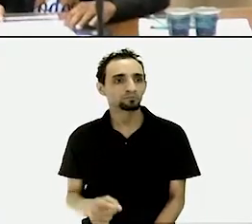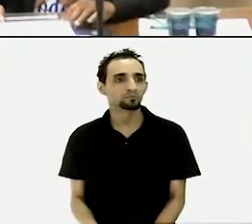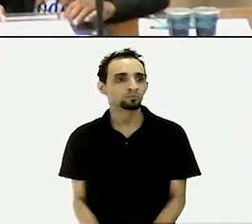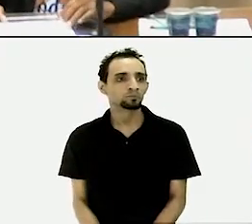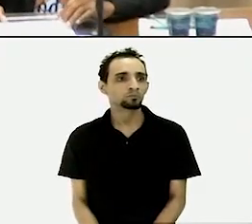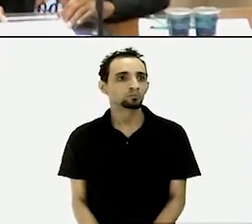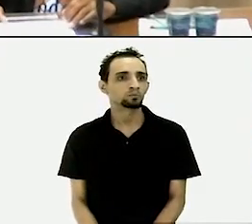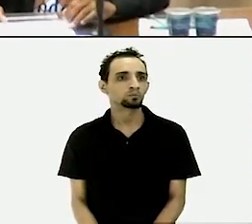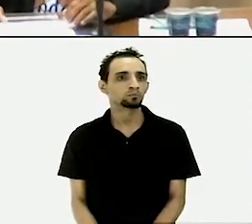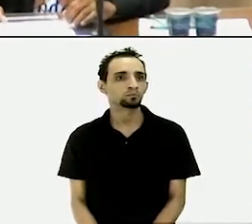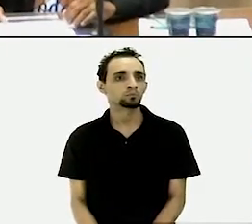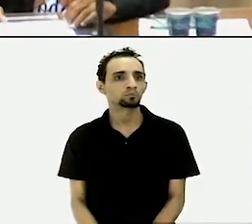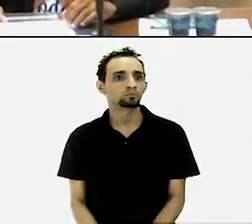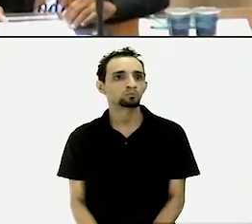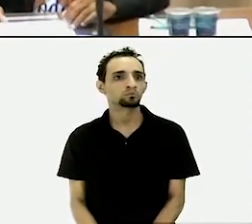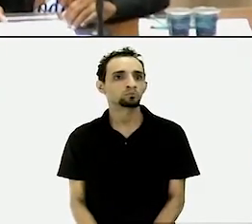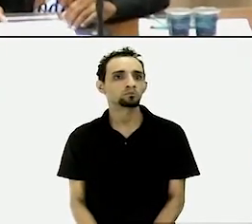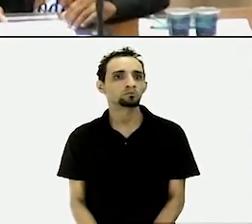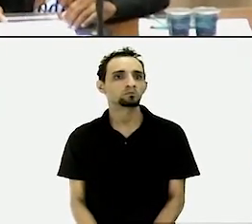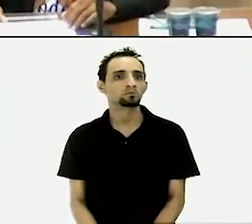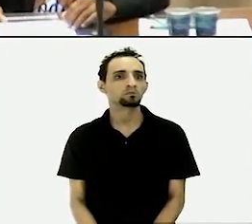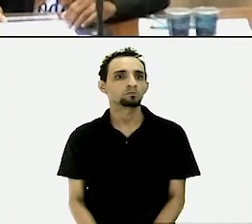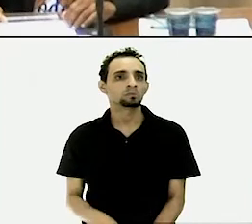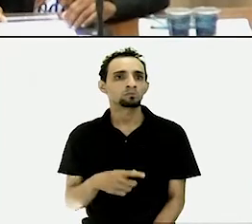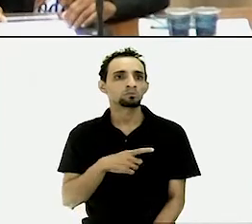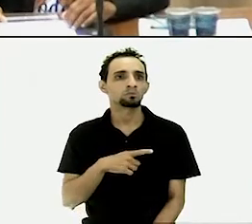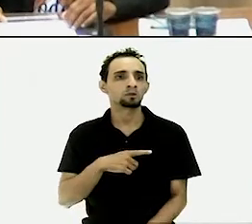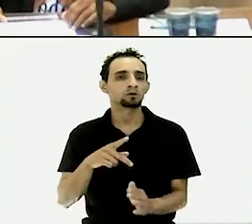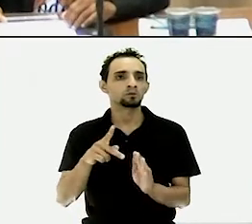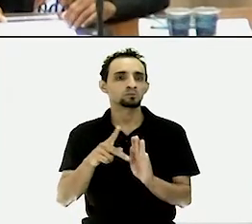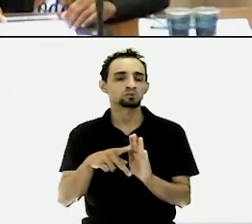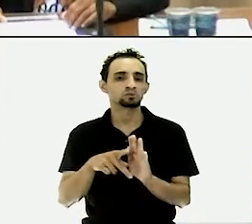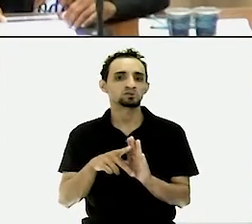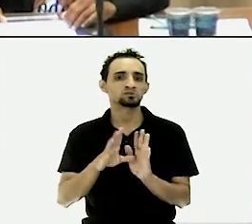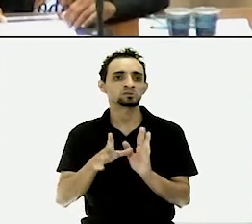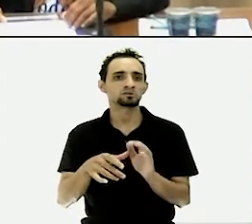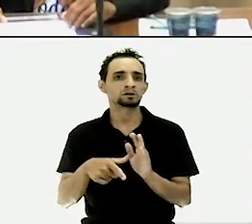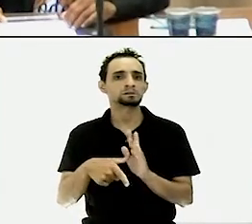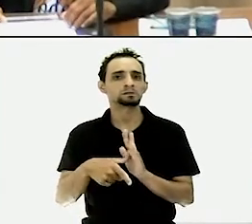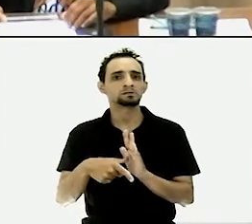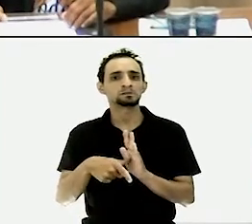Eu trouxe essa propositura aqui, tendo em vista